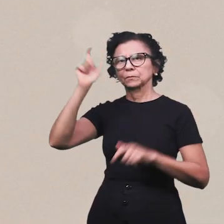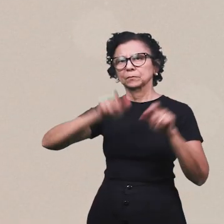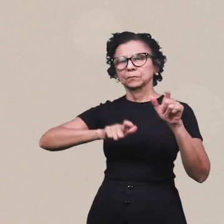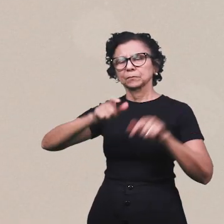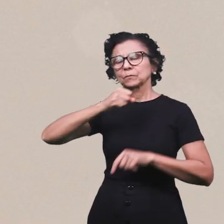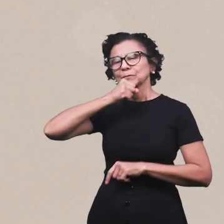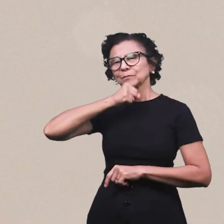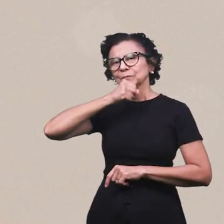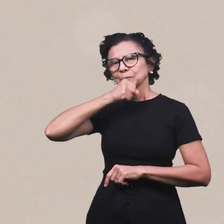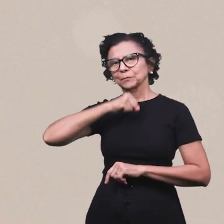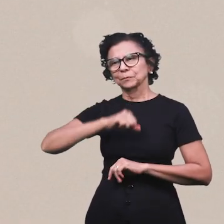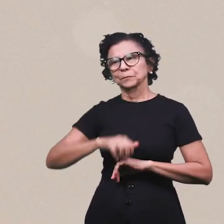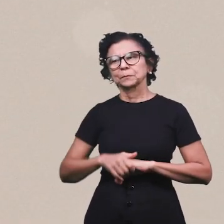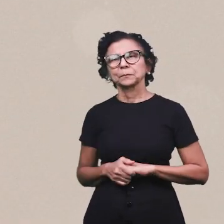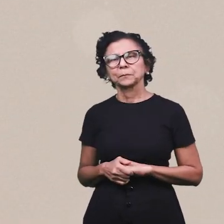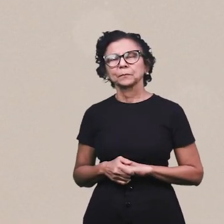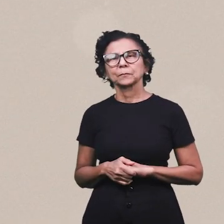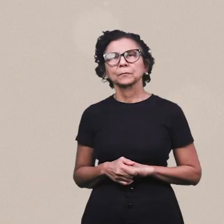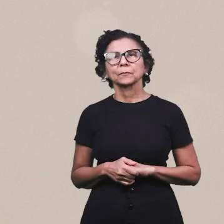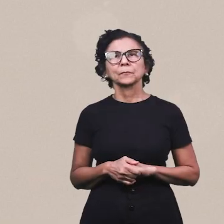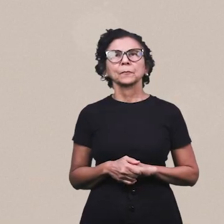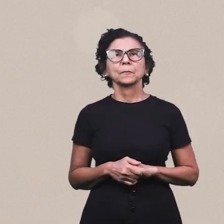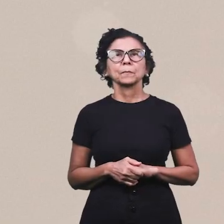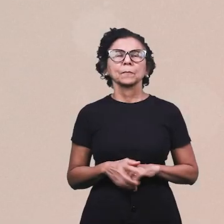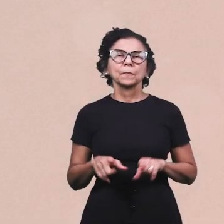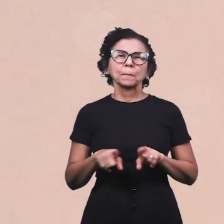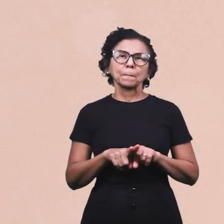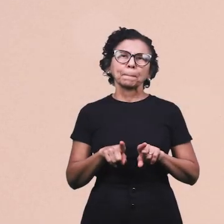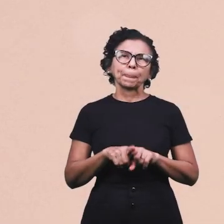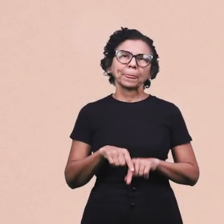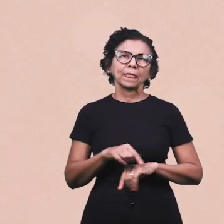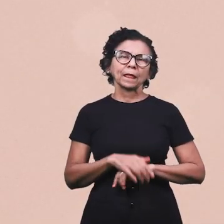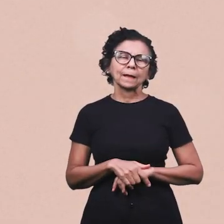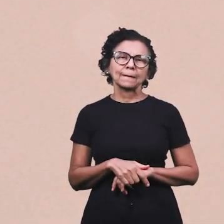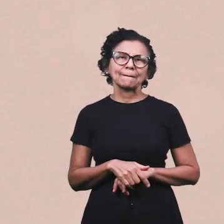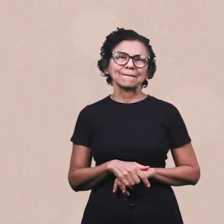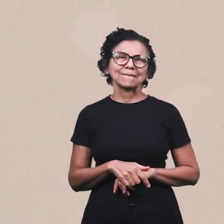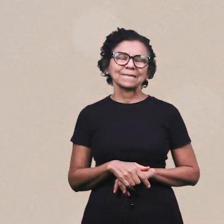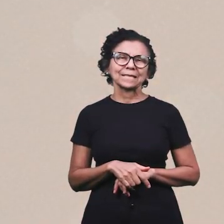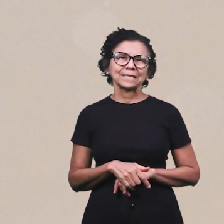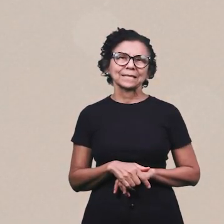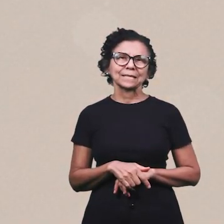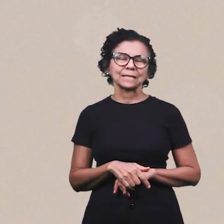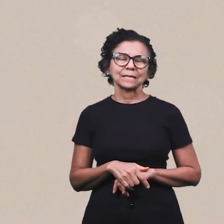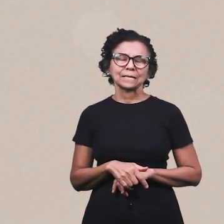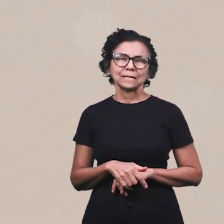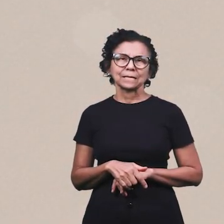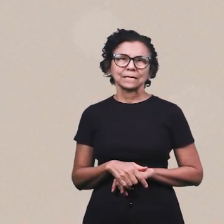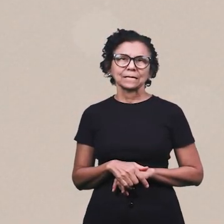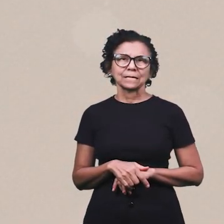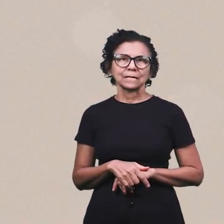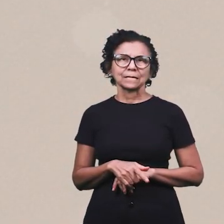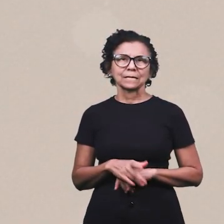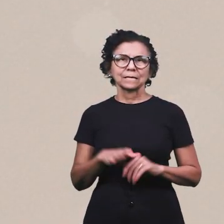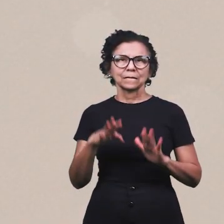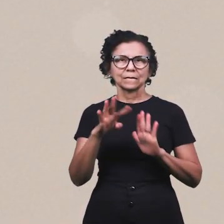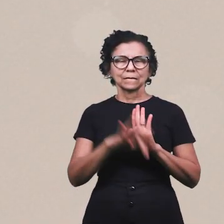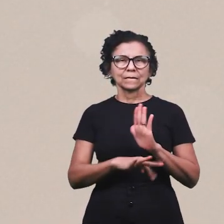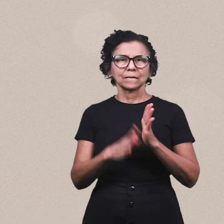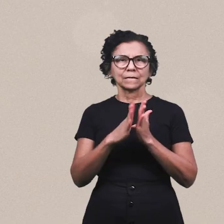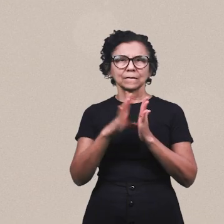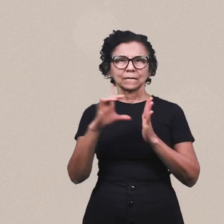desses irmãos. Quero deixar aqui uma palavra, que é o lema deste ano, para